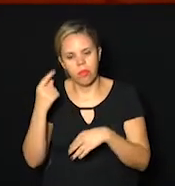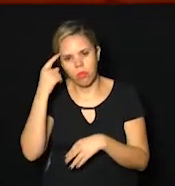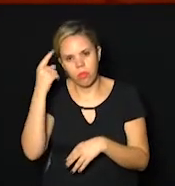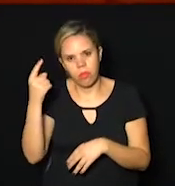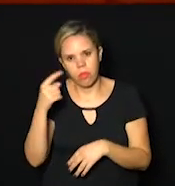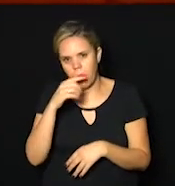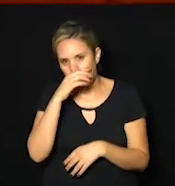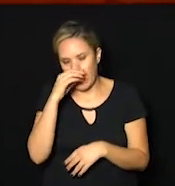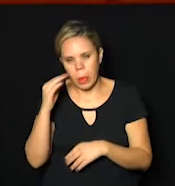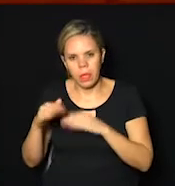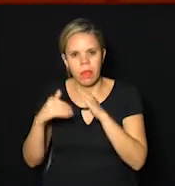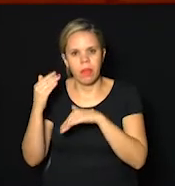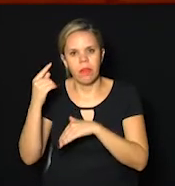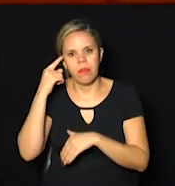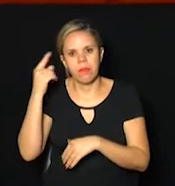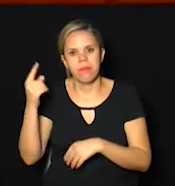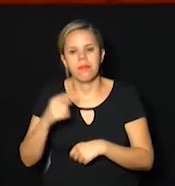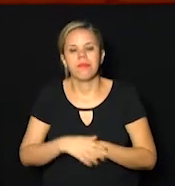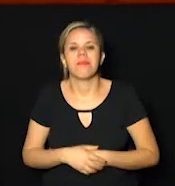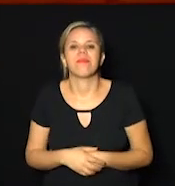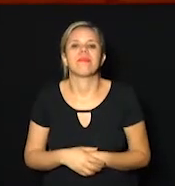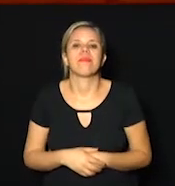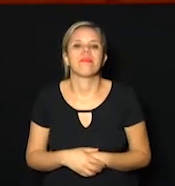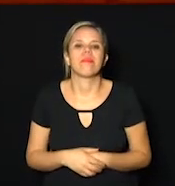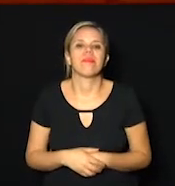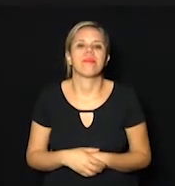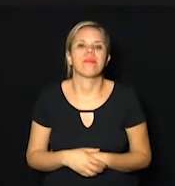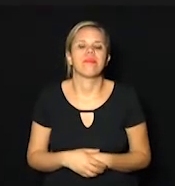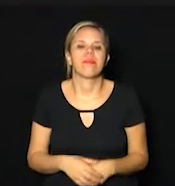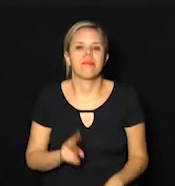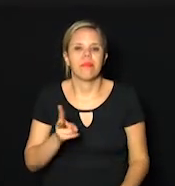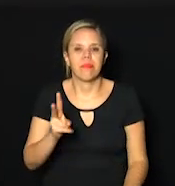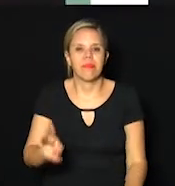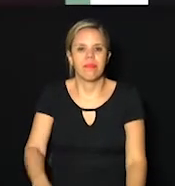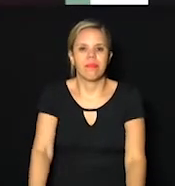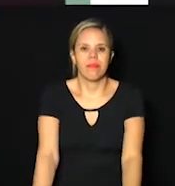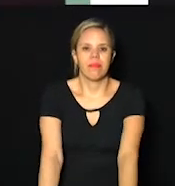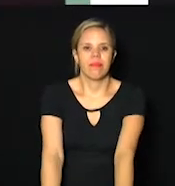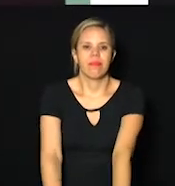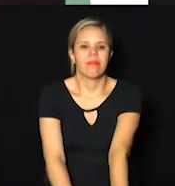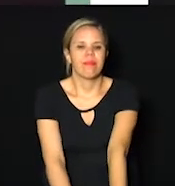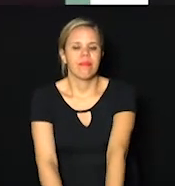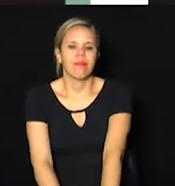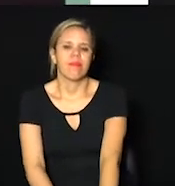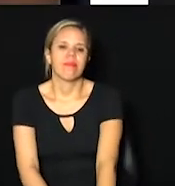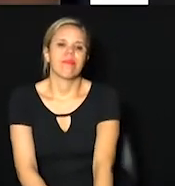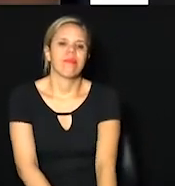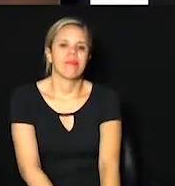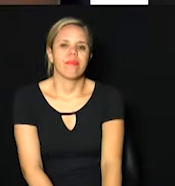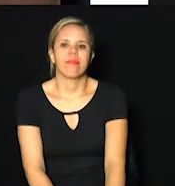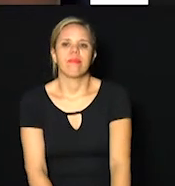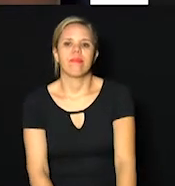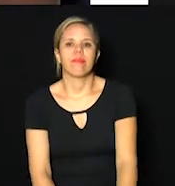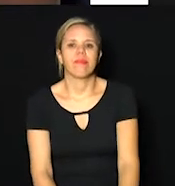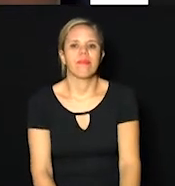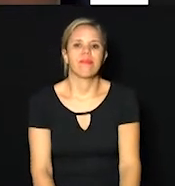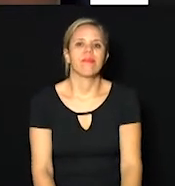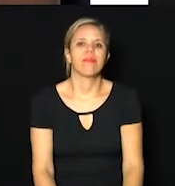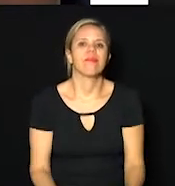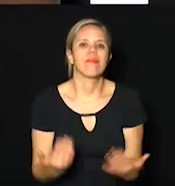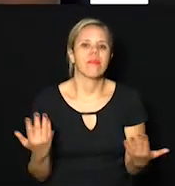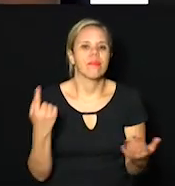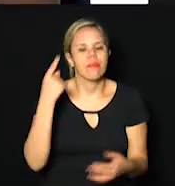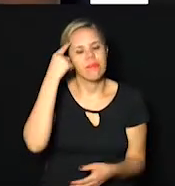com o desenvolvimento de ideias. Então, vamos lá, continuando. E aí, porque as ideias